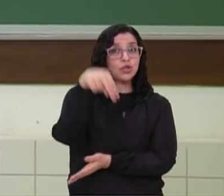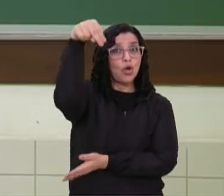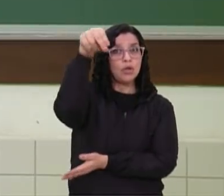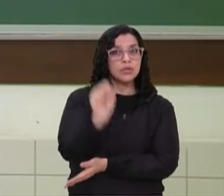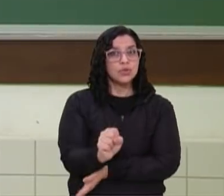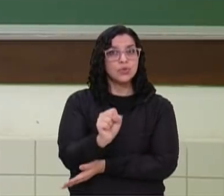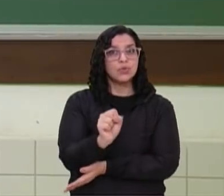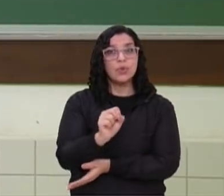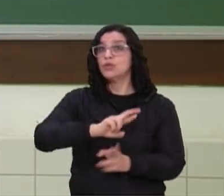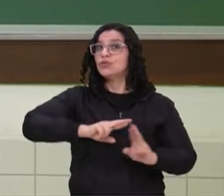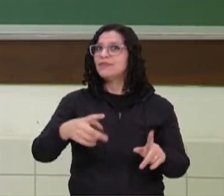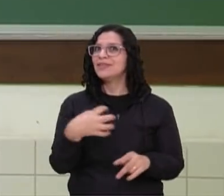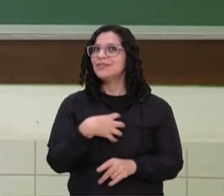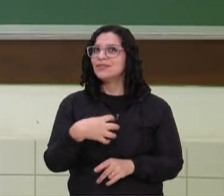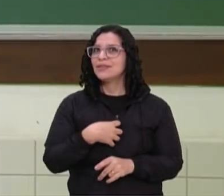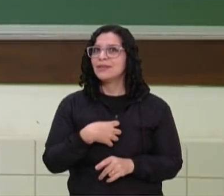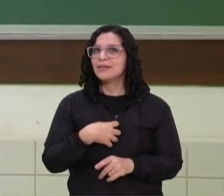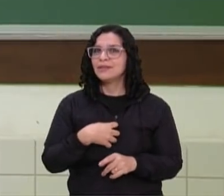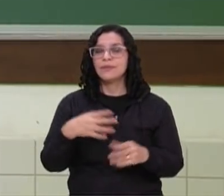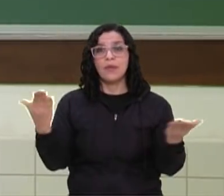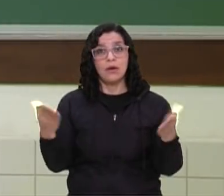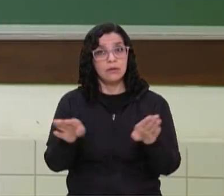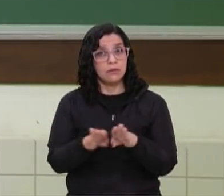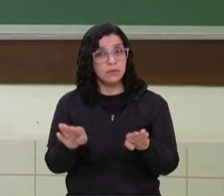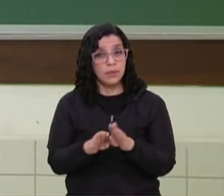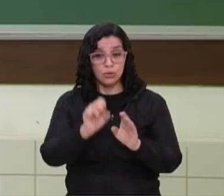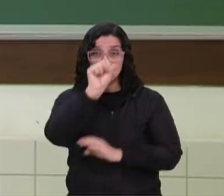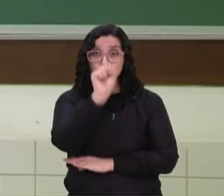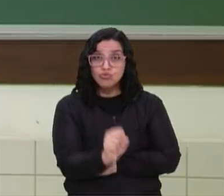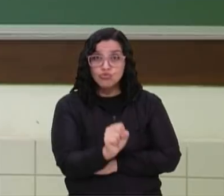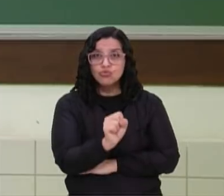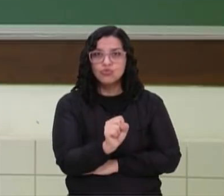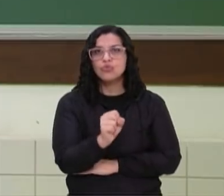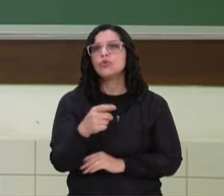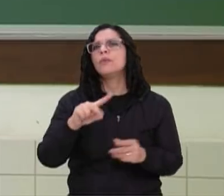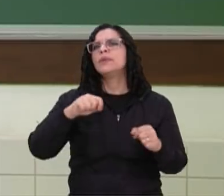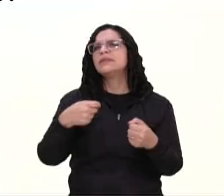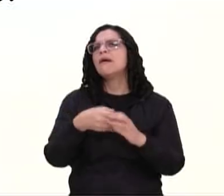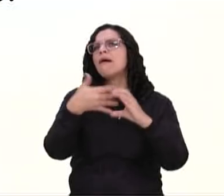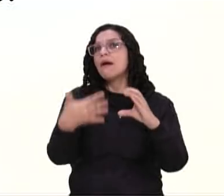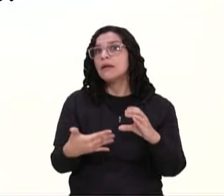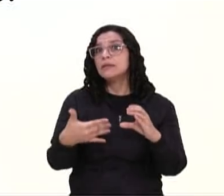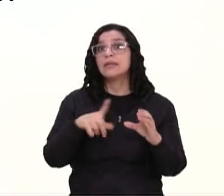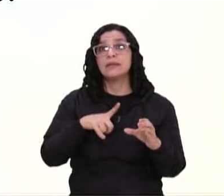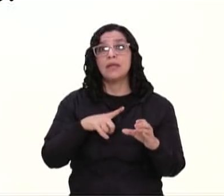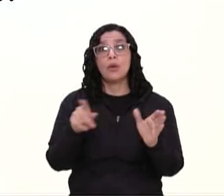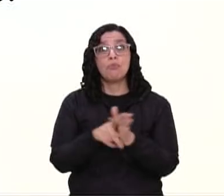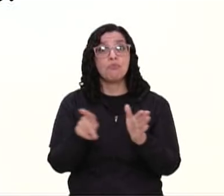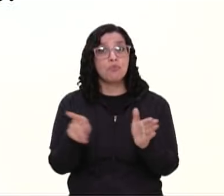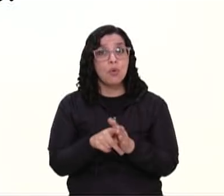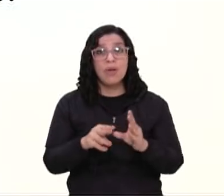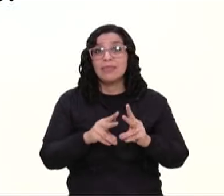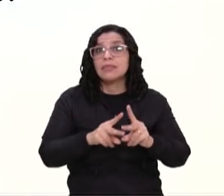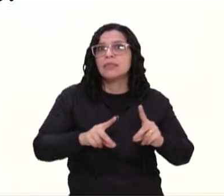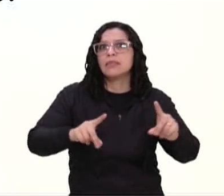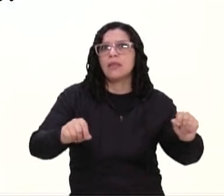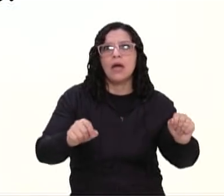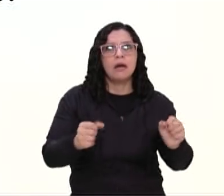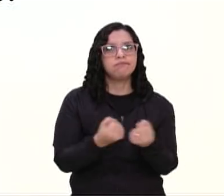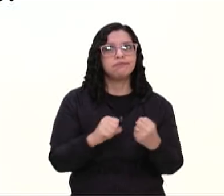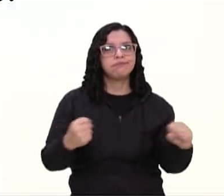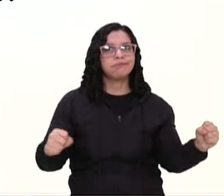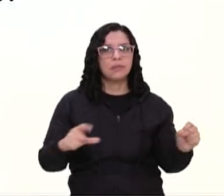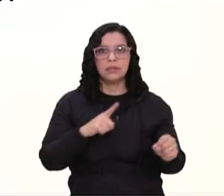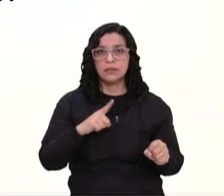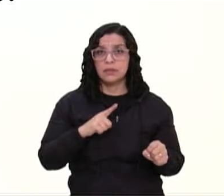e as do Centro e Norte. Tá? As colônias do Sul vão ter como características grandes latifúndios, grandes propriedades de